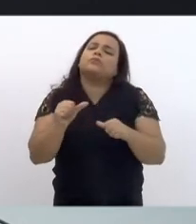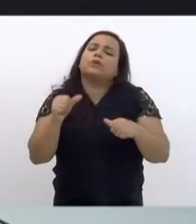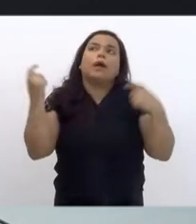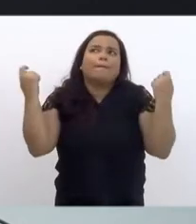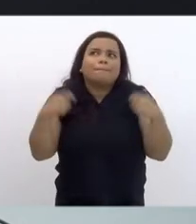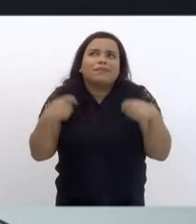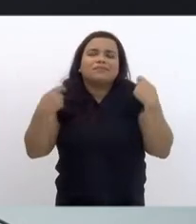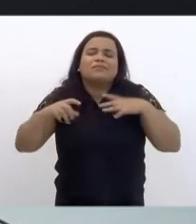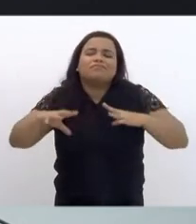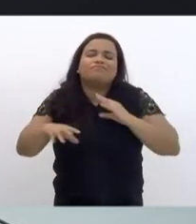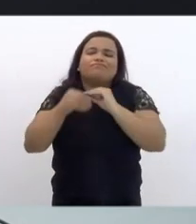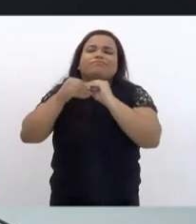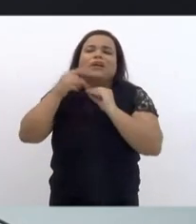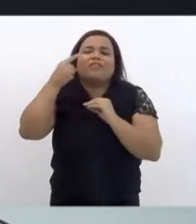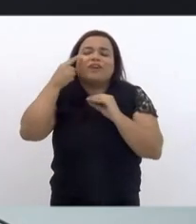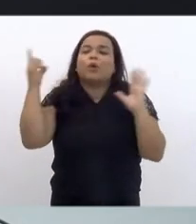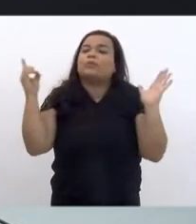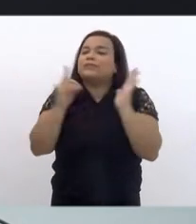de o Detran vai autuar